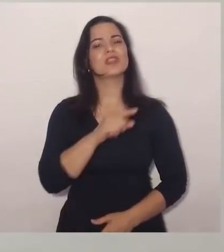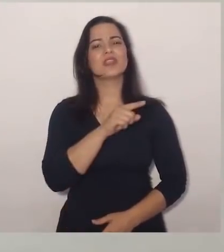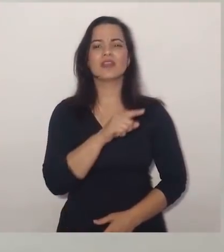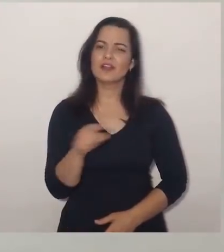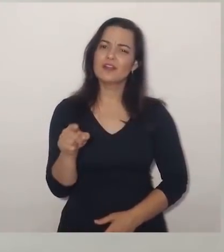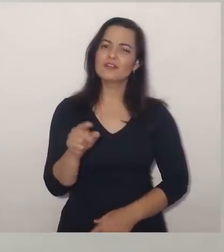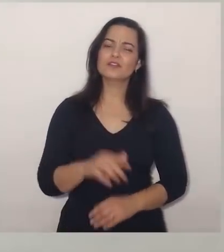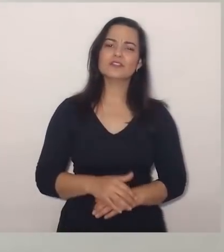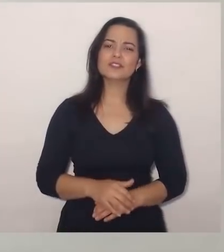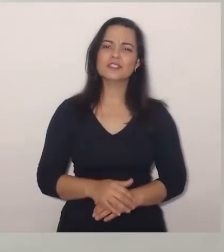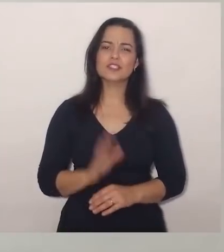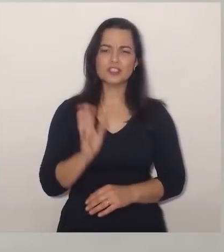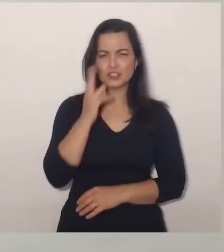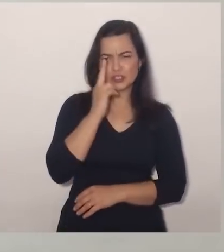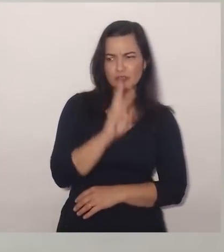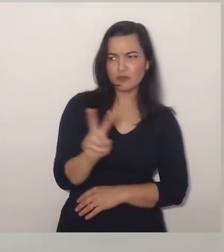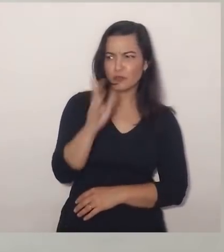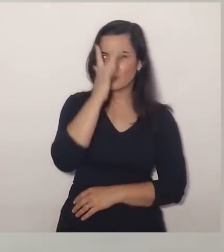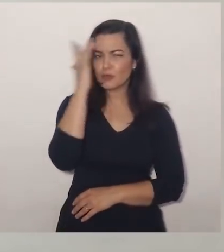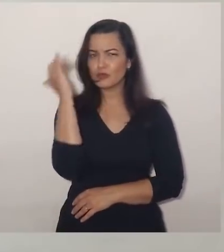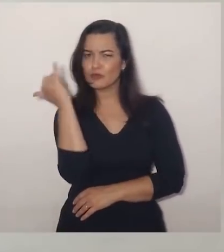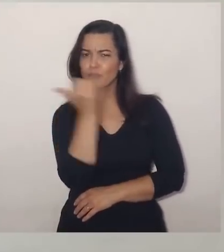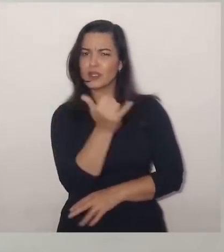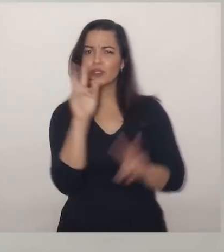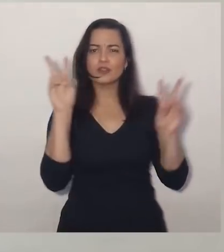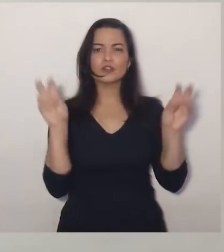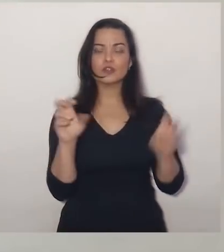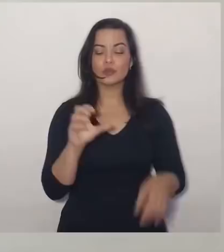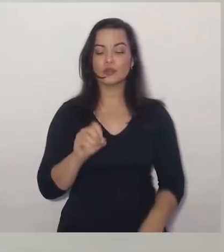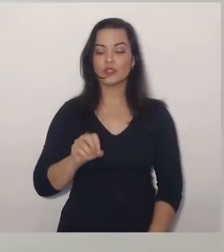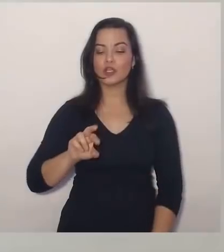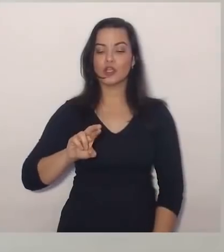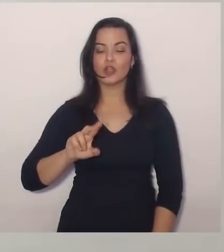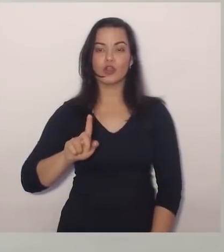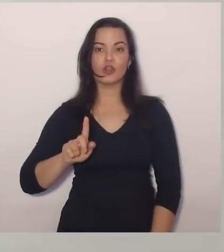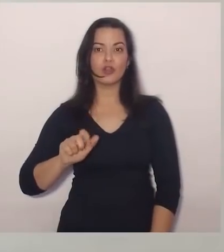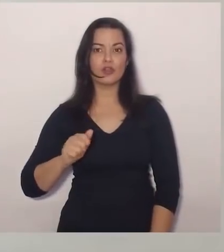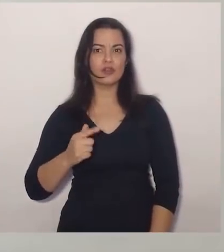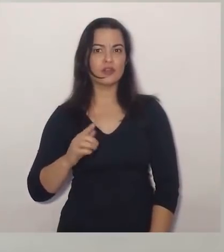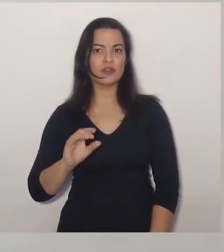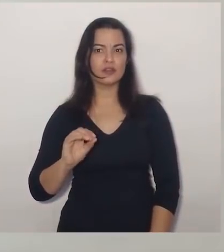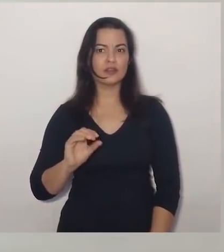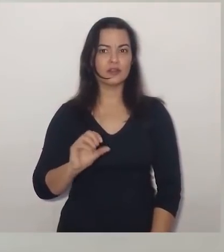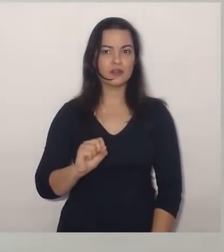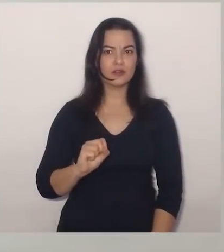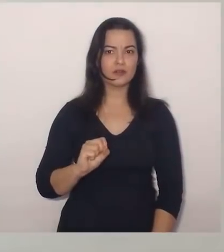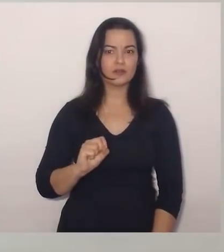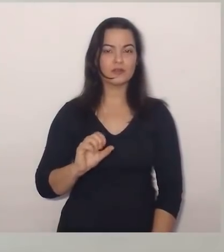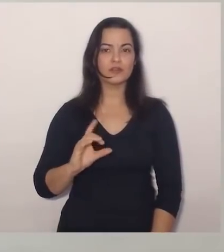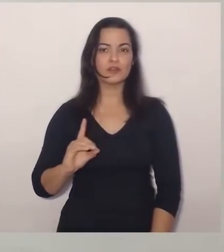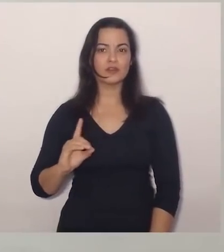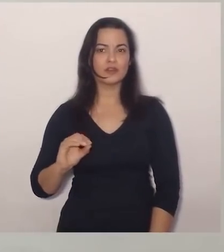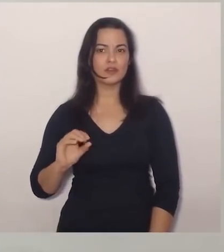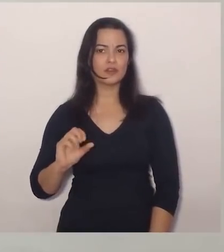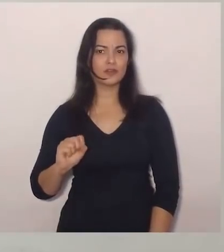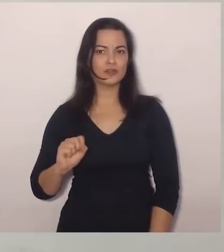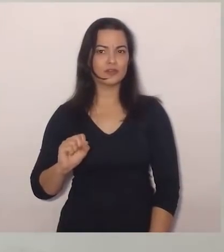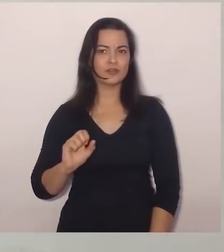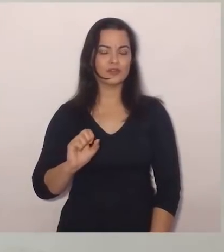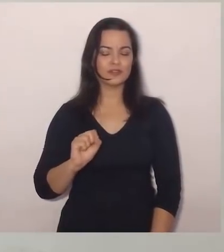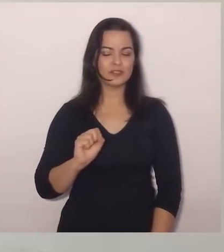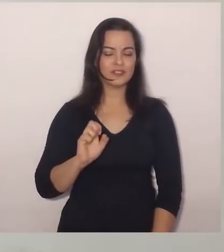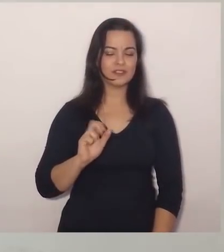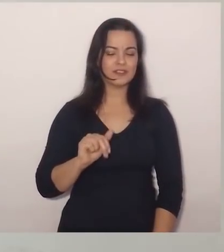Você já ouviu falar em órgãos dos sentidos? Já? Conseguem se lembrar